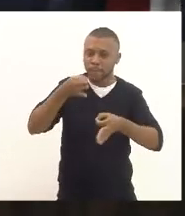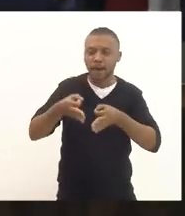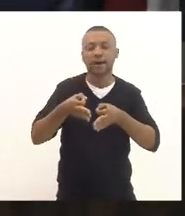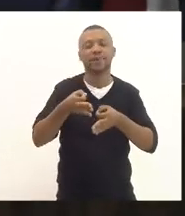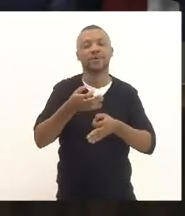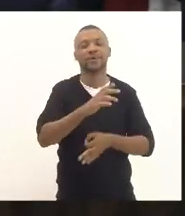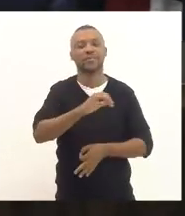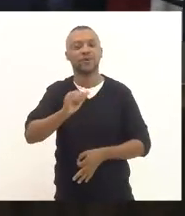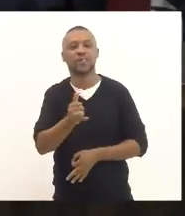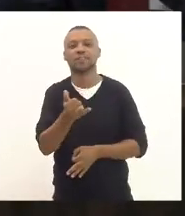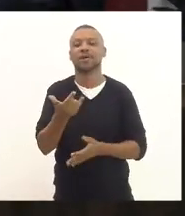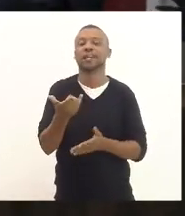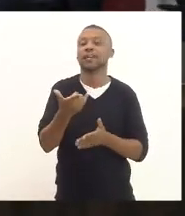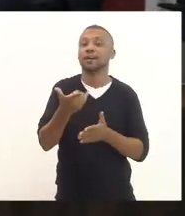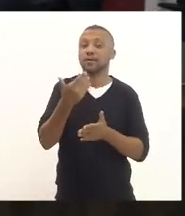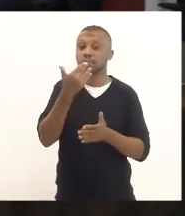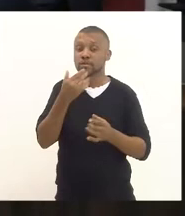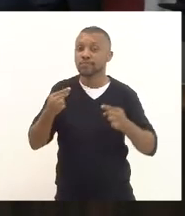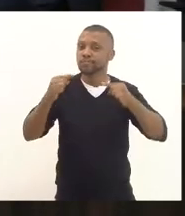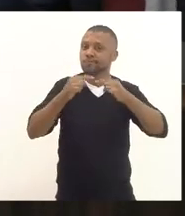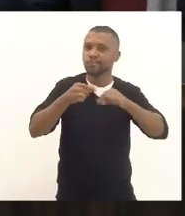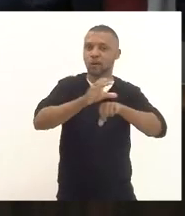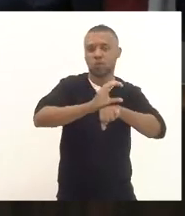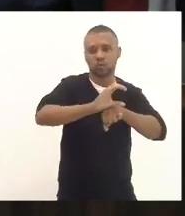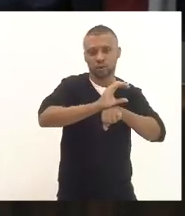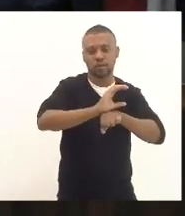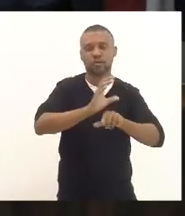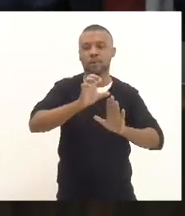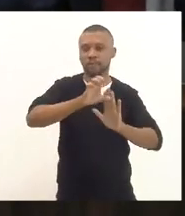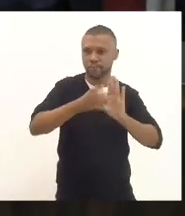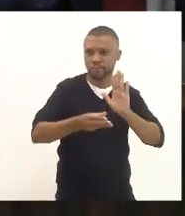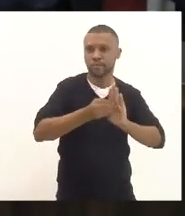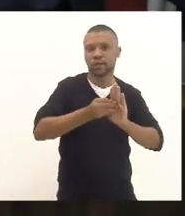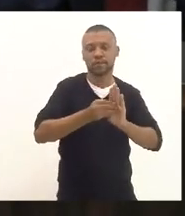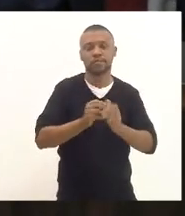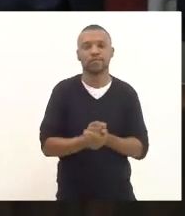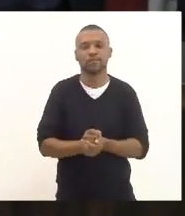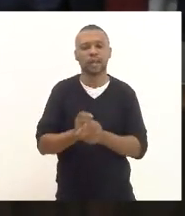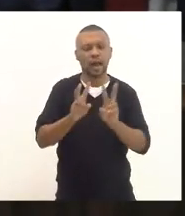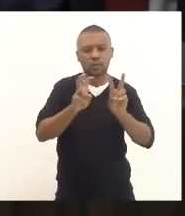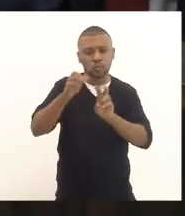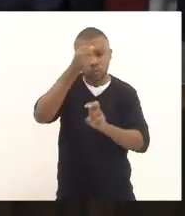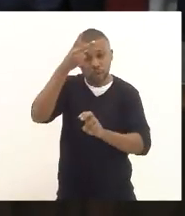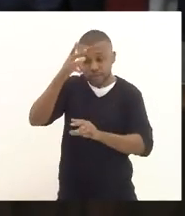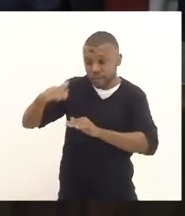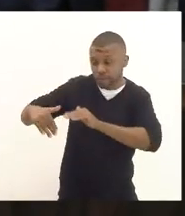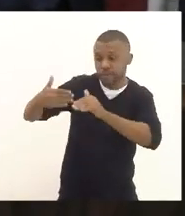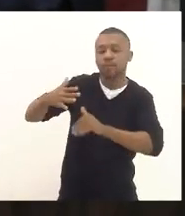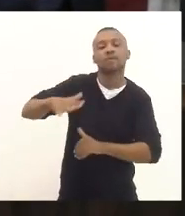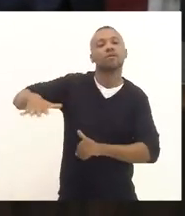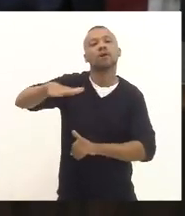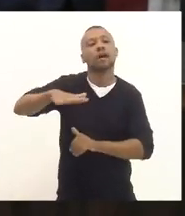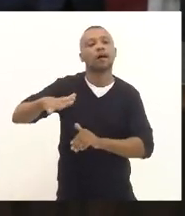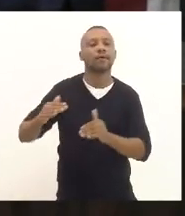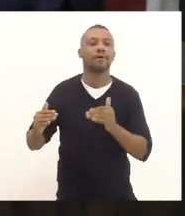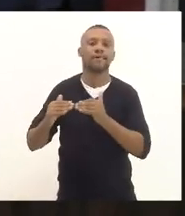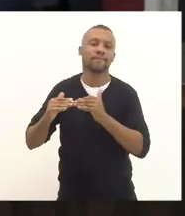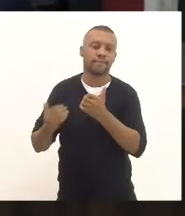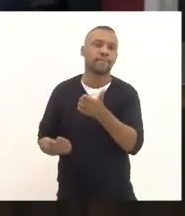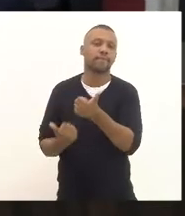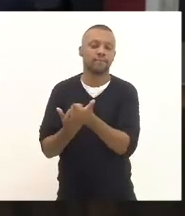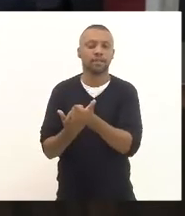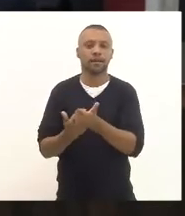posição Justiça pela condicionalidade com emendas economia dos de comércio favorável de assuntos municipais envolvimento Regional favorável